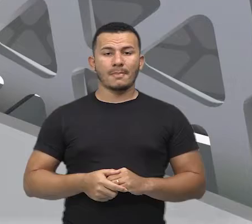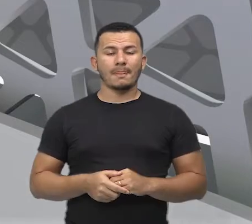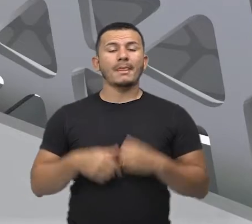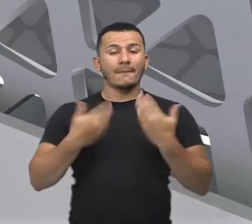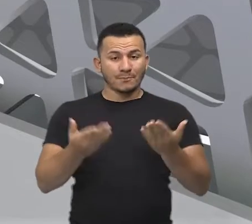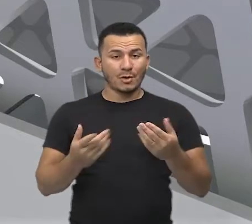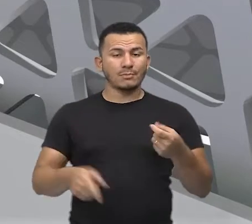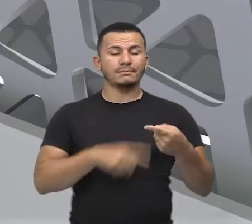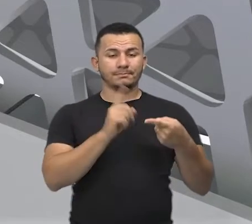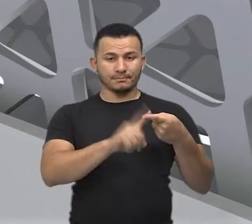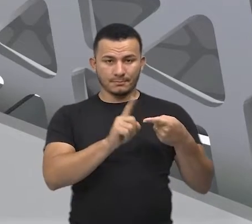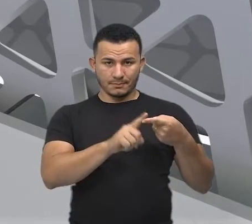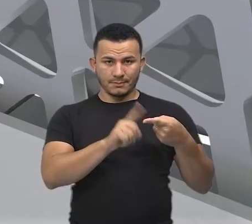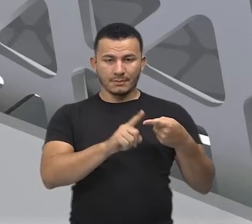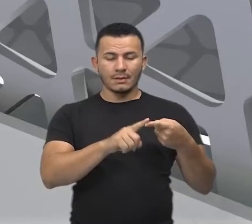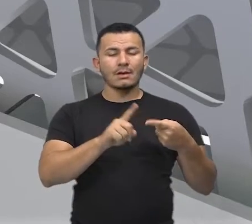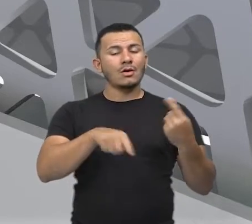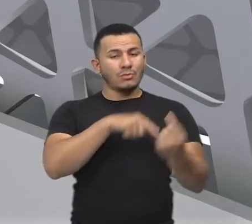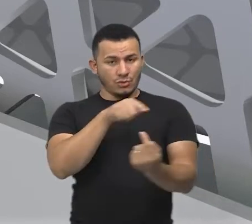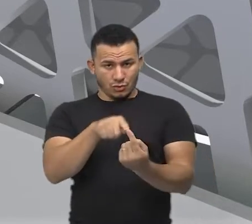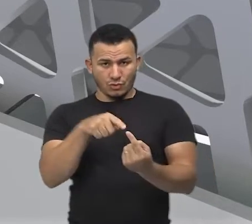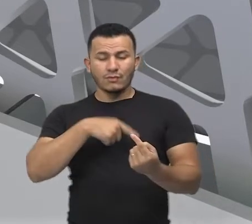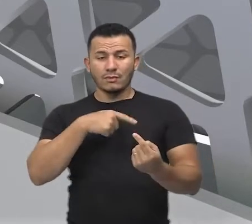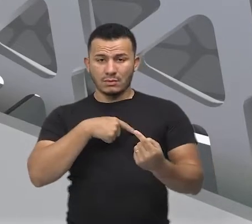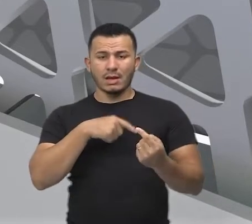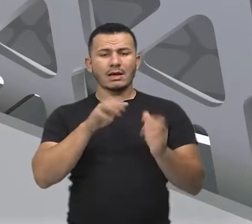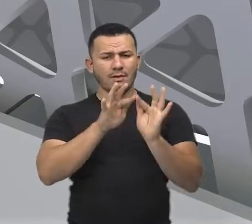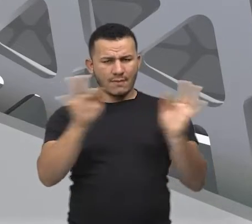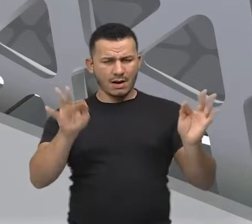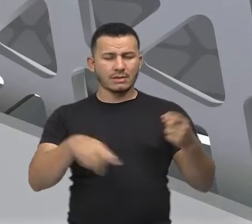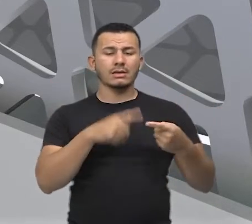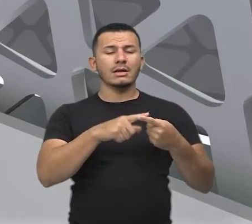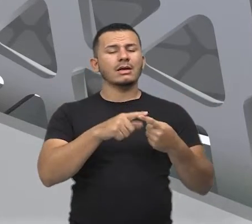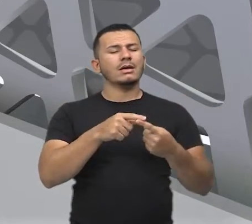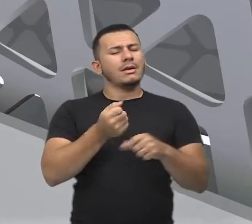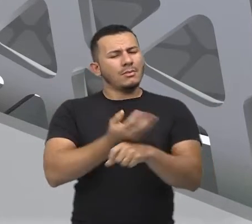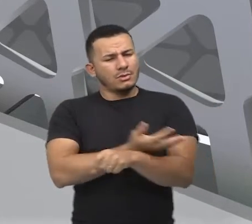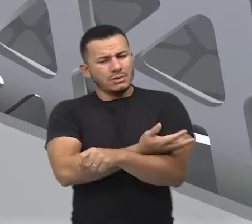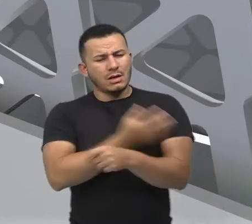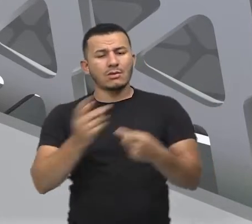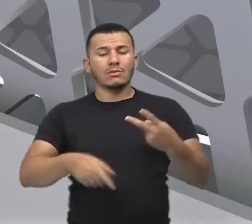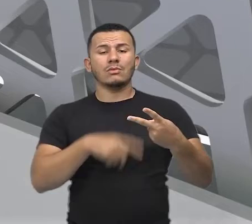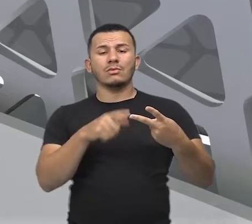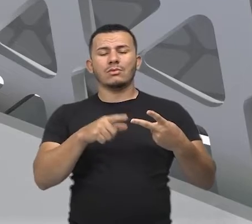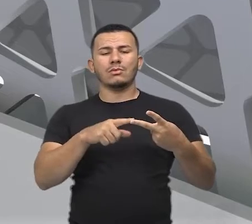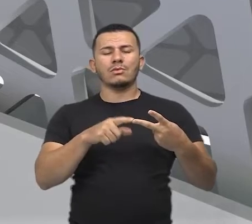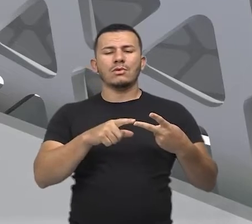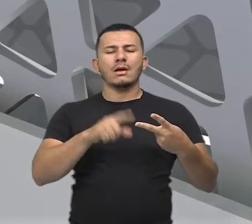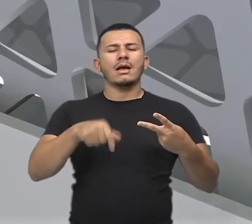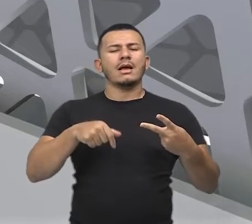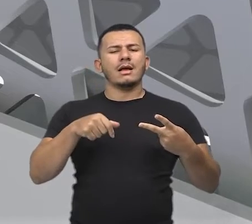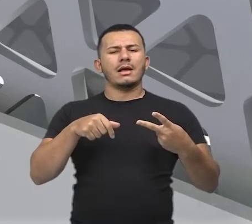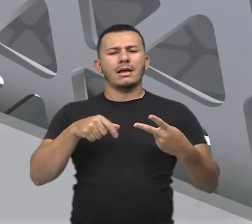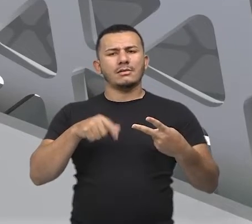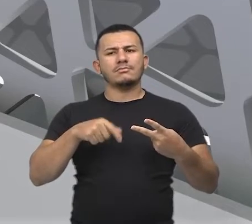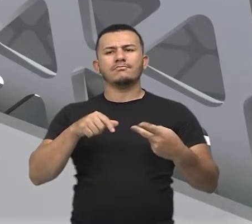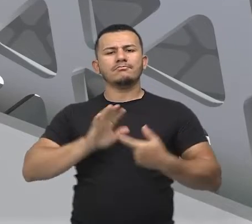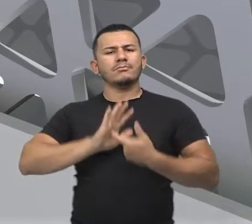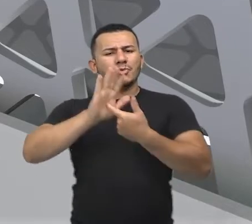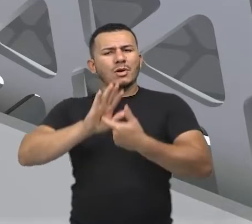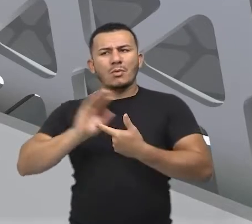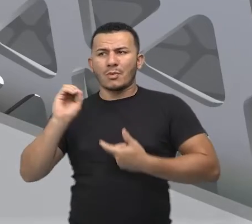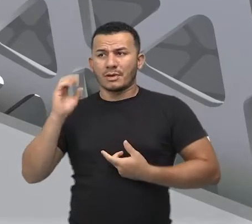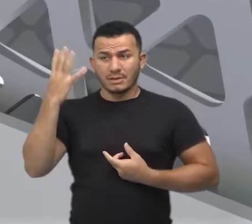verificamos as frases que têm como função evidenciar uma emoção, as que procuram, ou seja, evidenciar